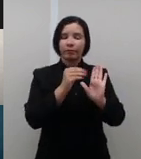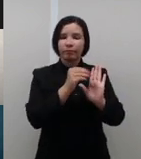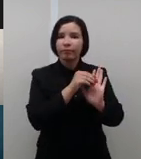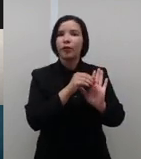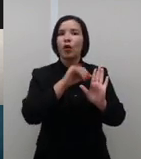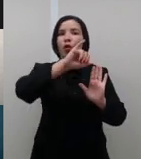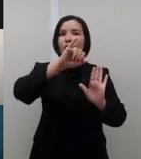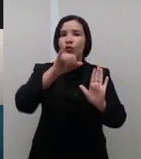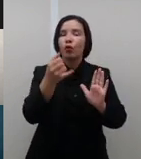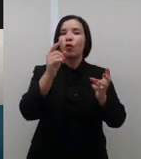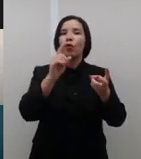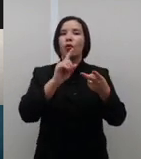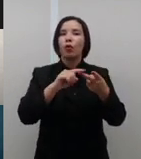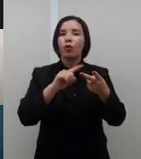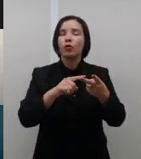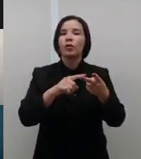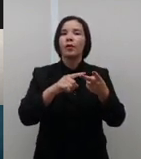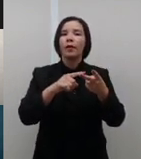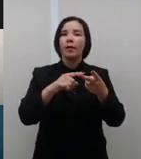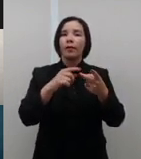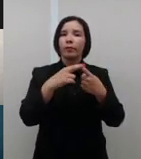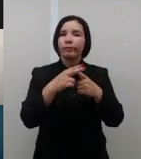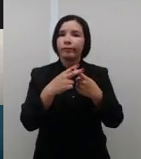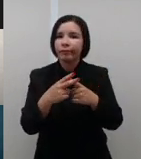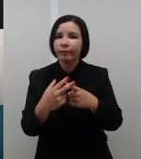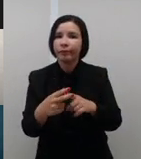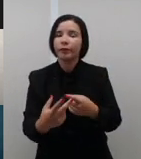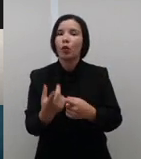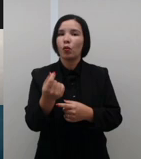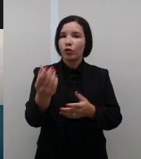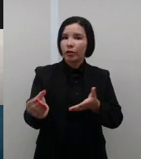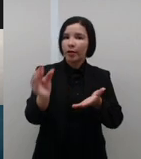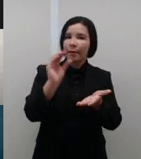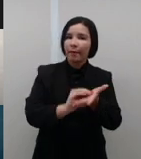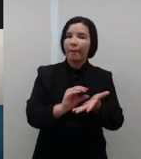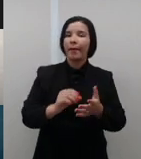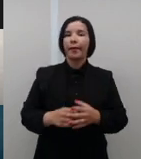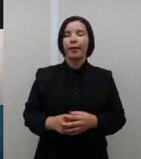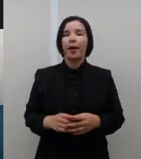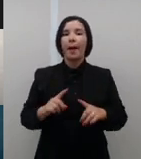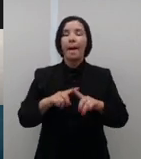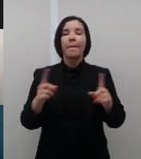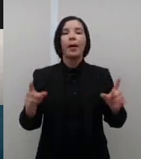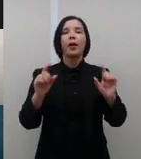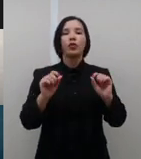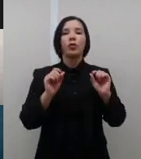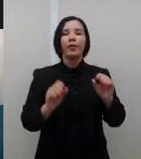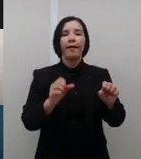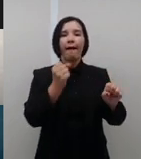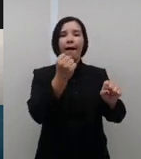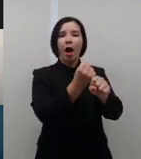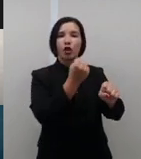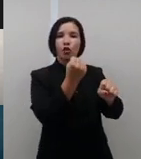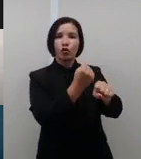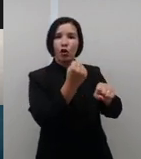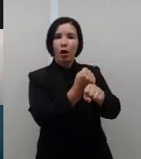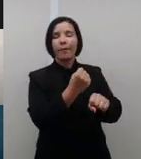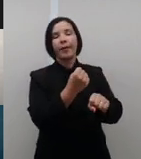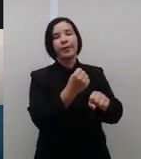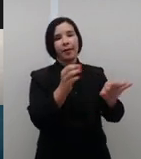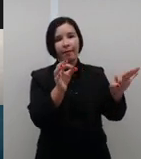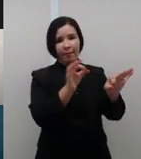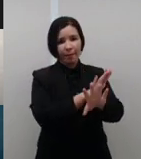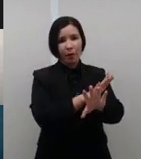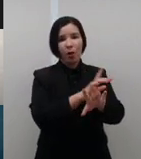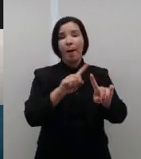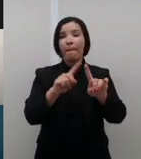monetária, mas o fato é que, executadas as obras, o município, então, não honrou, né, os valores lá que ele